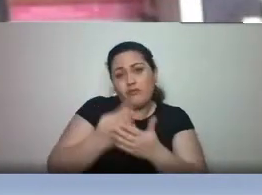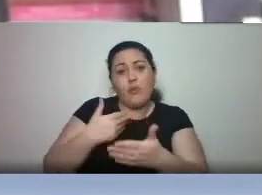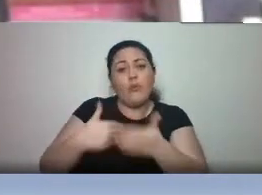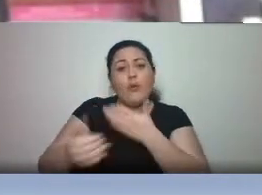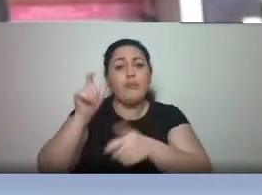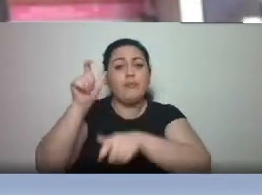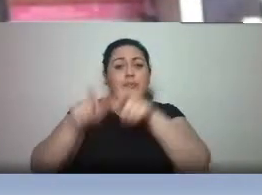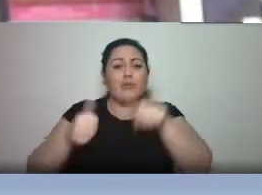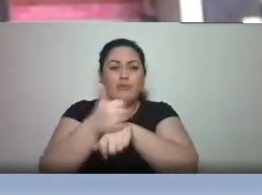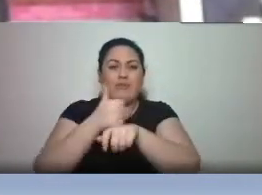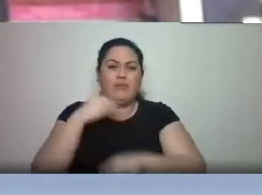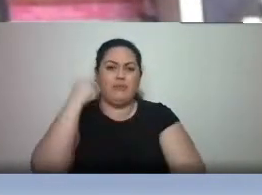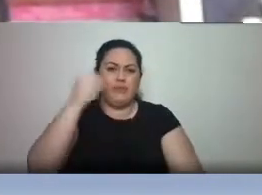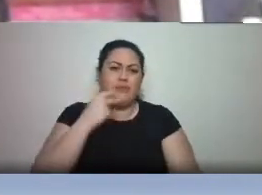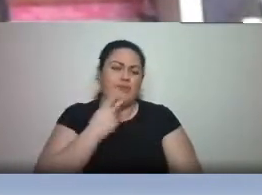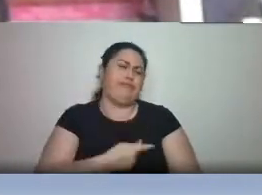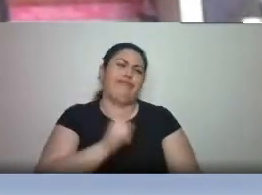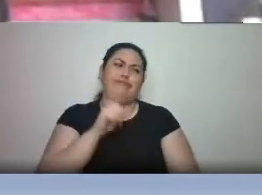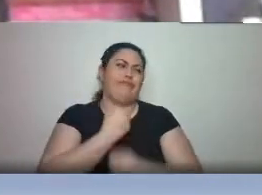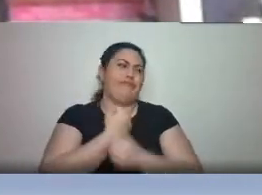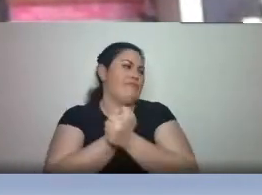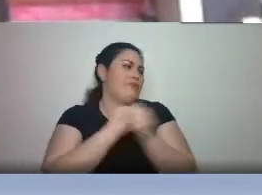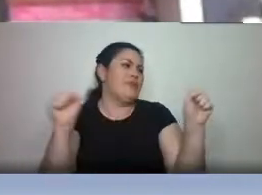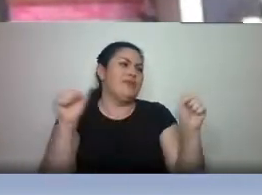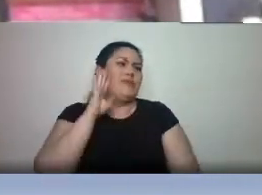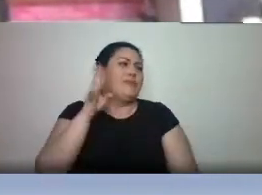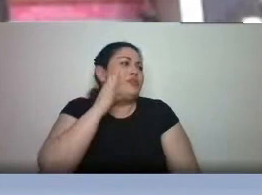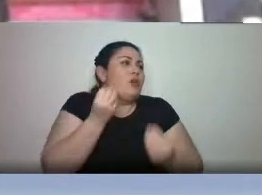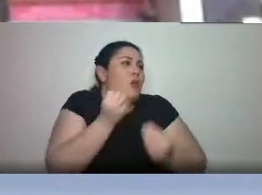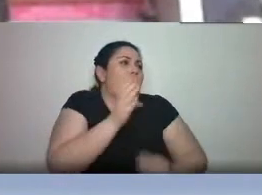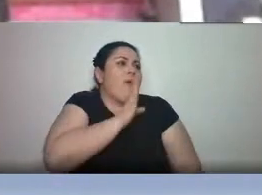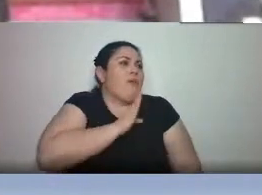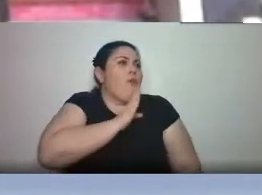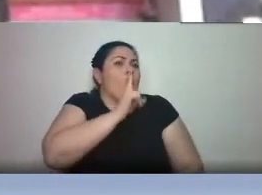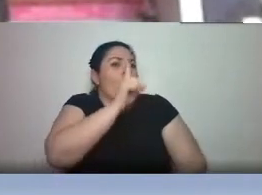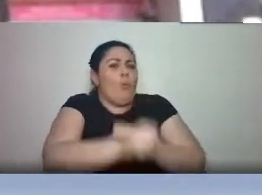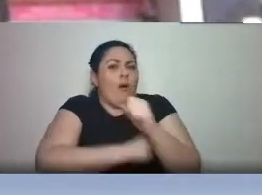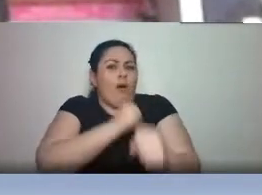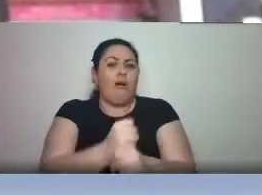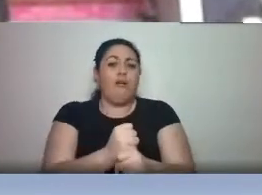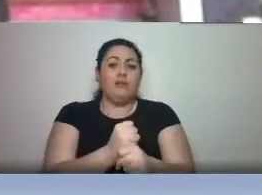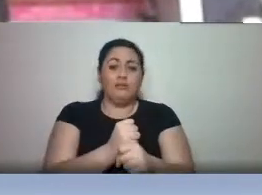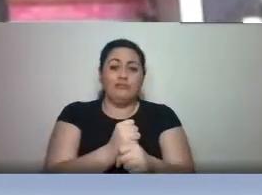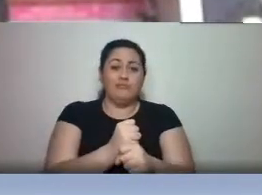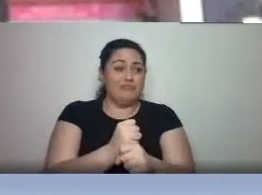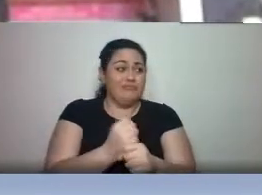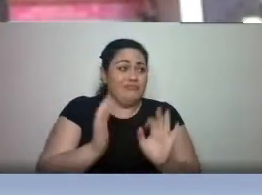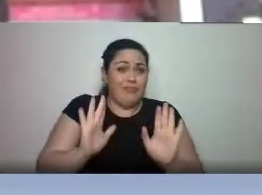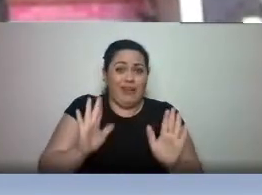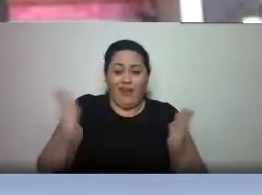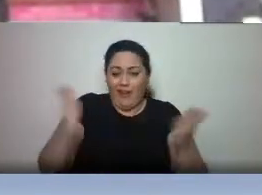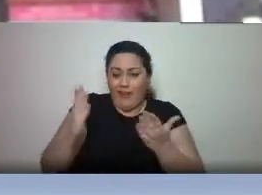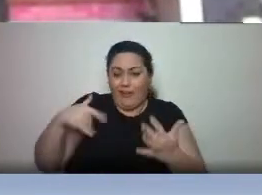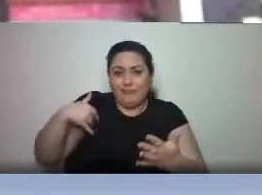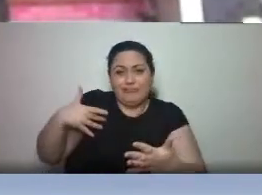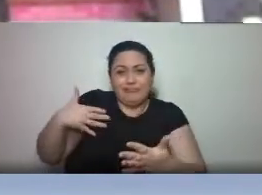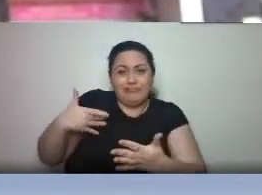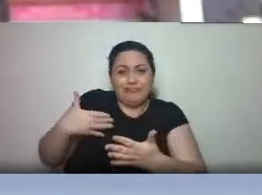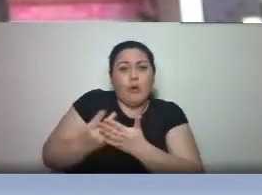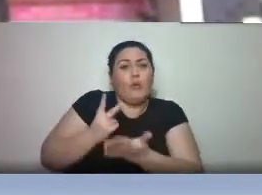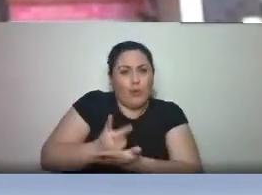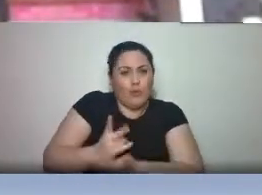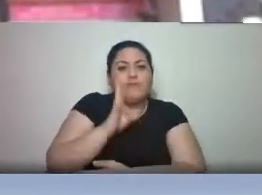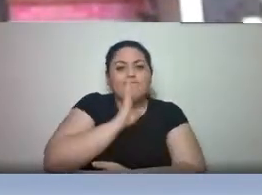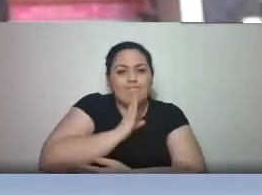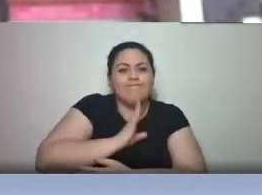psicologia, teria dito que é humanamente impossível aguentar tudo isso, né? E cá nós aguentamos, suportamos esse